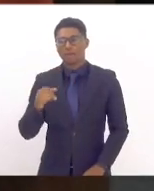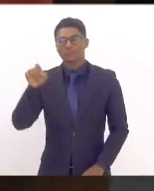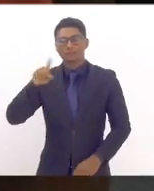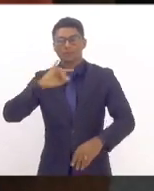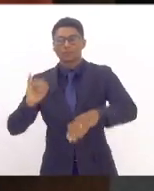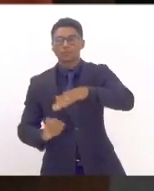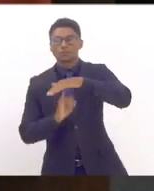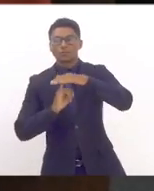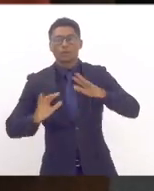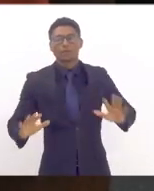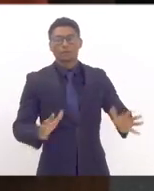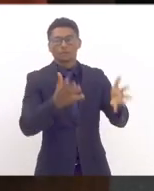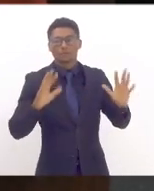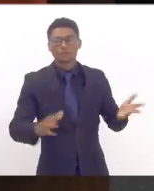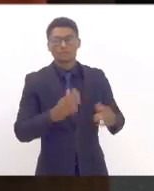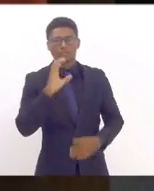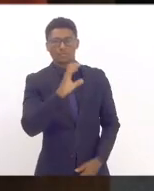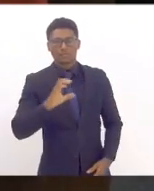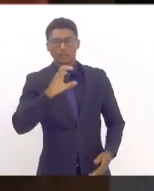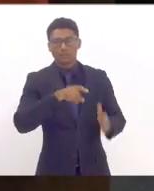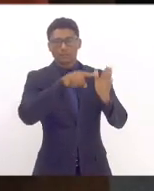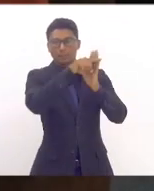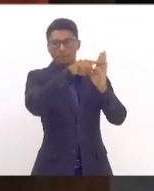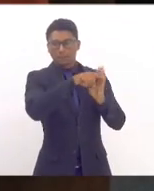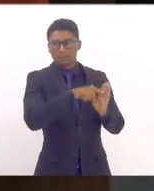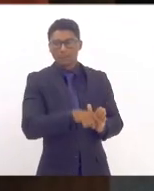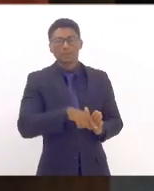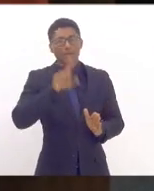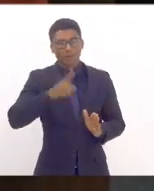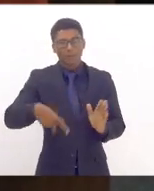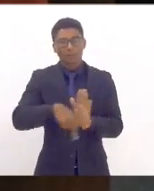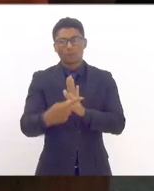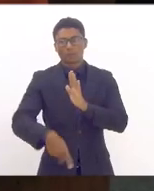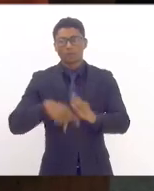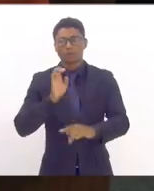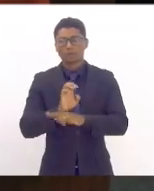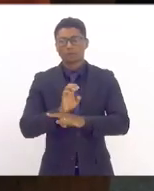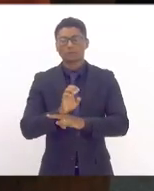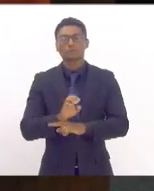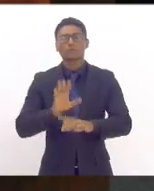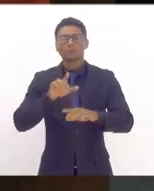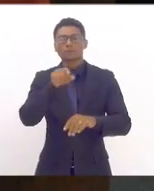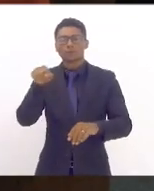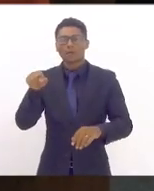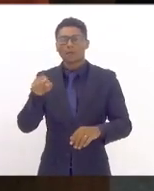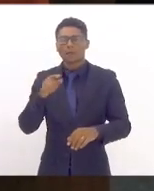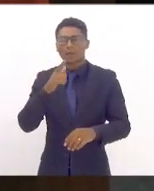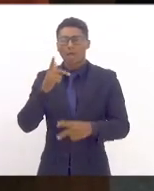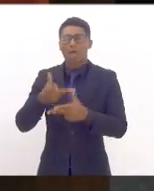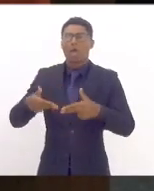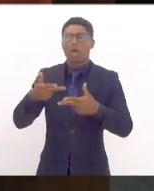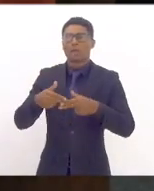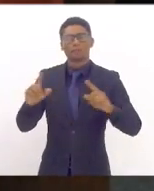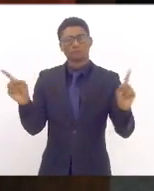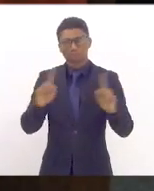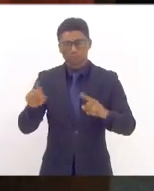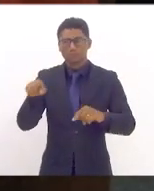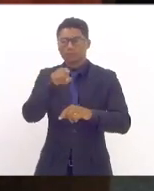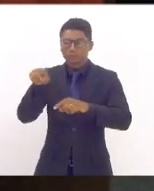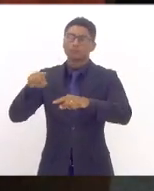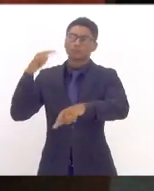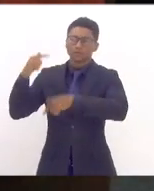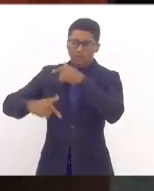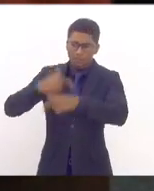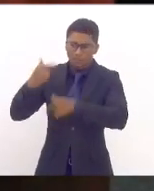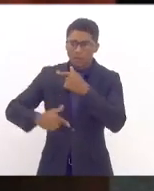a ciência pesquisa do Brasil é a nossa Fundação estadual só que ela não é uma abstração ela é feita a cotidianamente pelo trabalho de